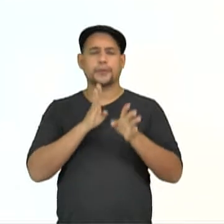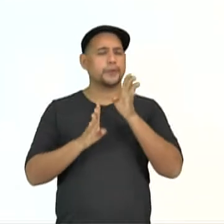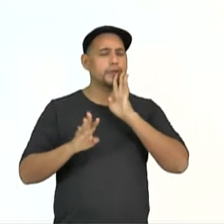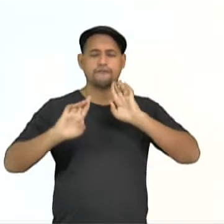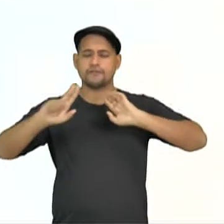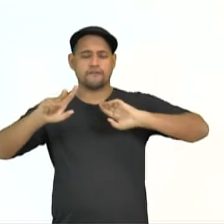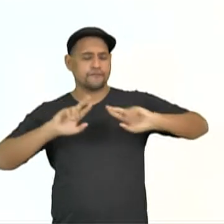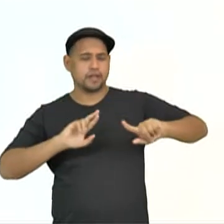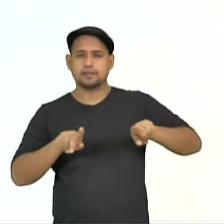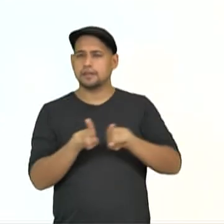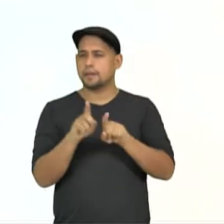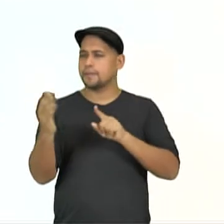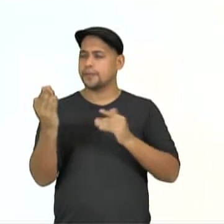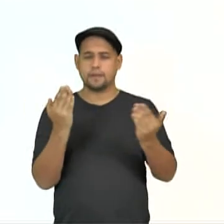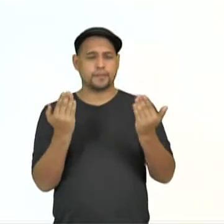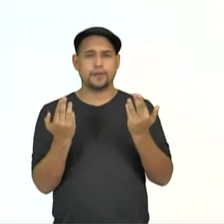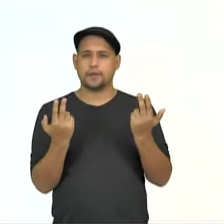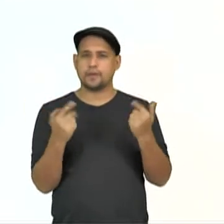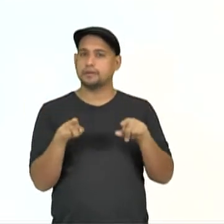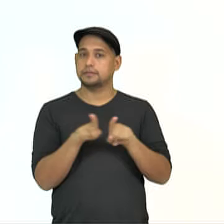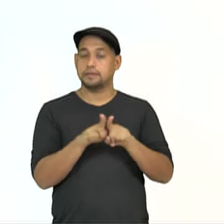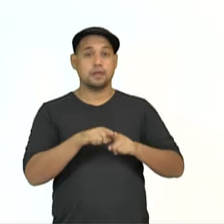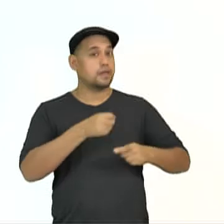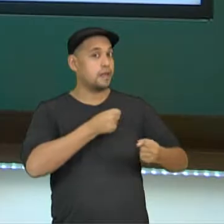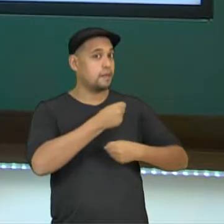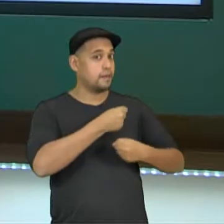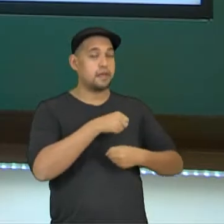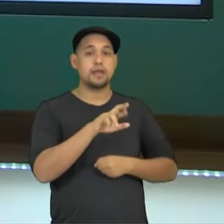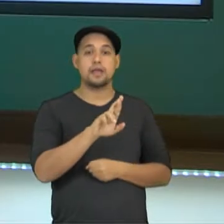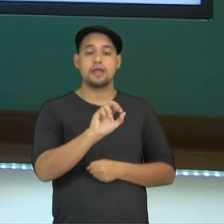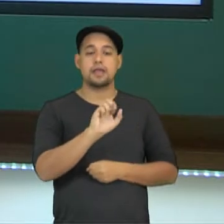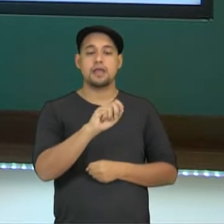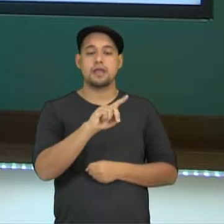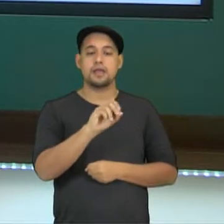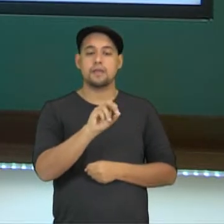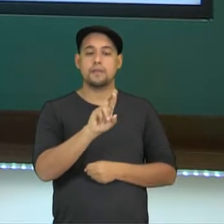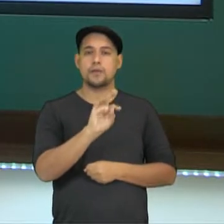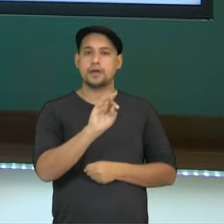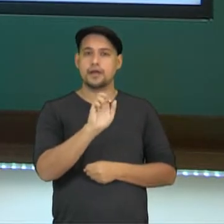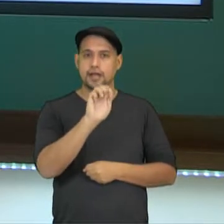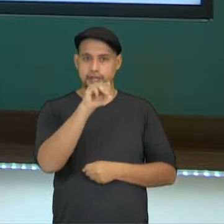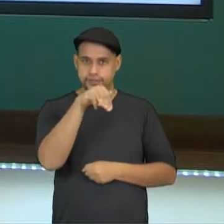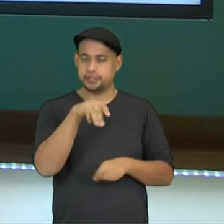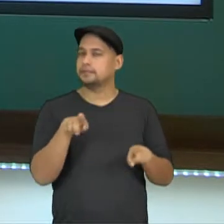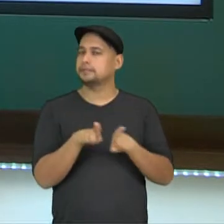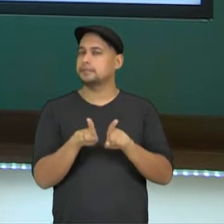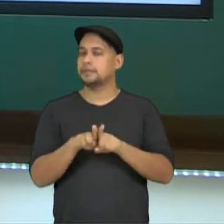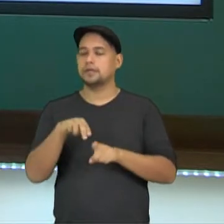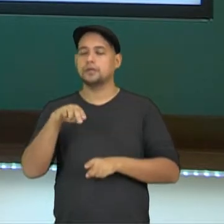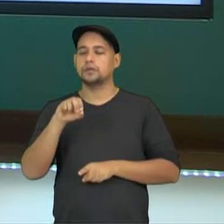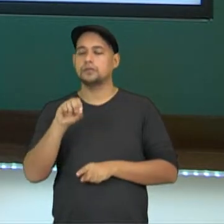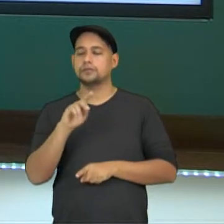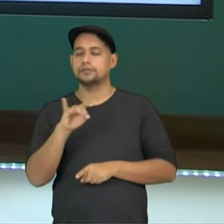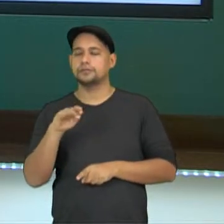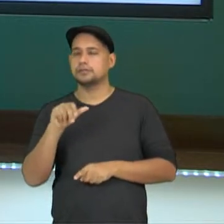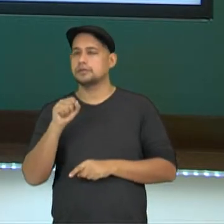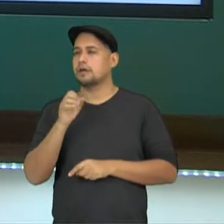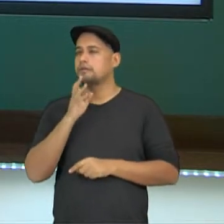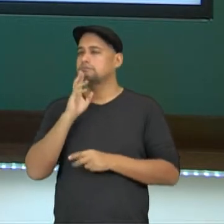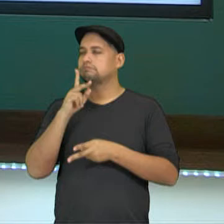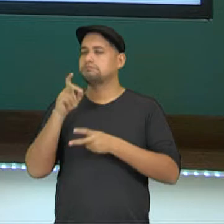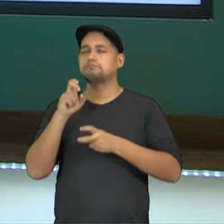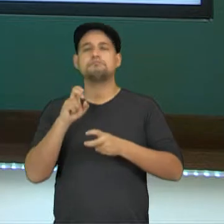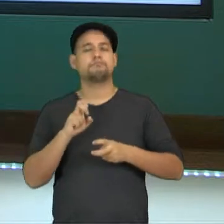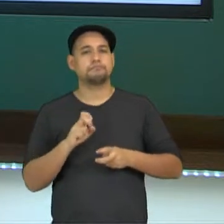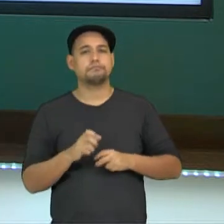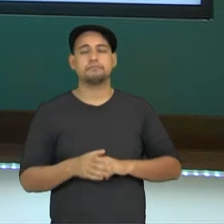diferenças e semelhanças entre reportagem e notícia, reconhecer os efeitos de sentido produzidos pela